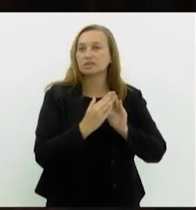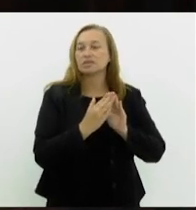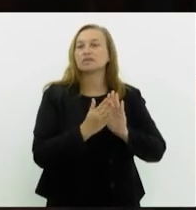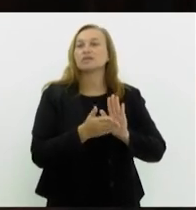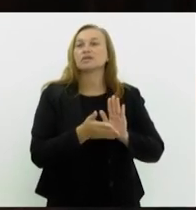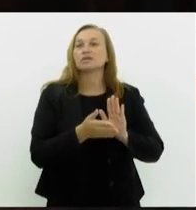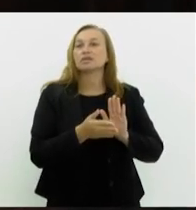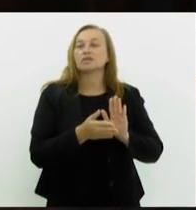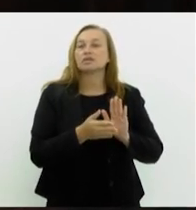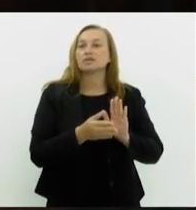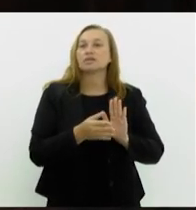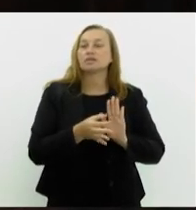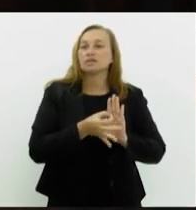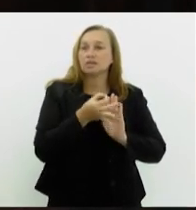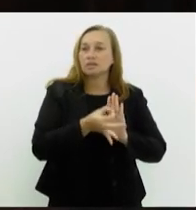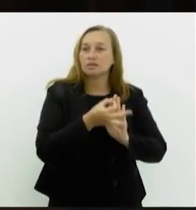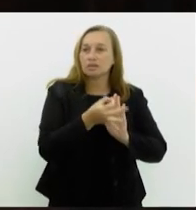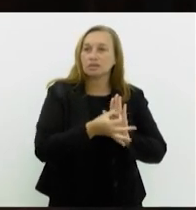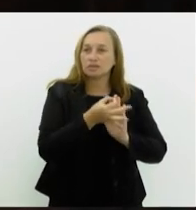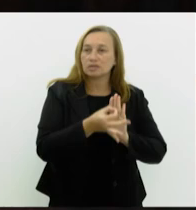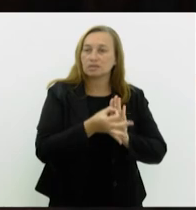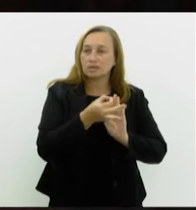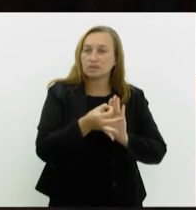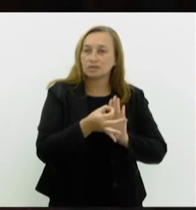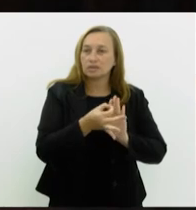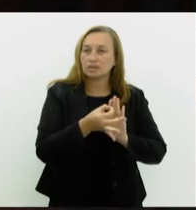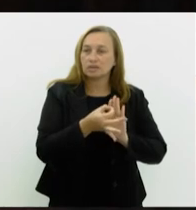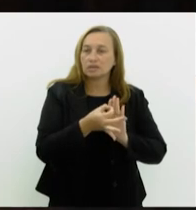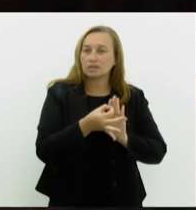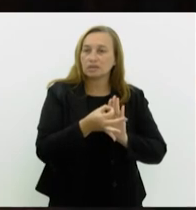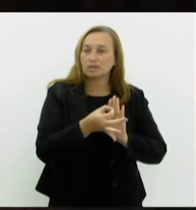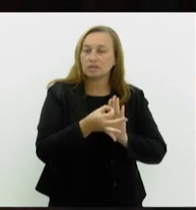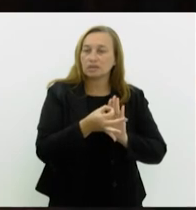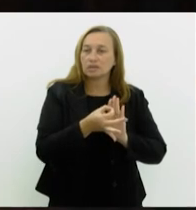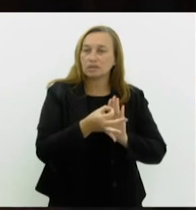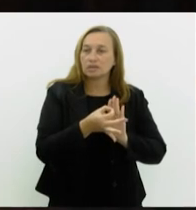Externas, para emitir parecer,